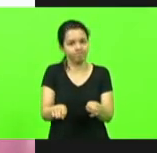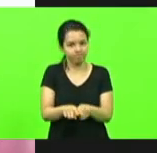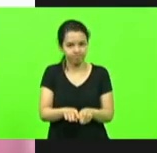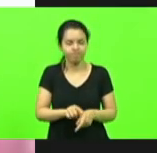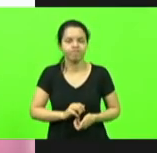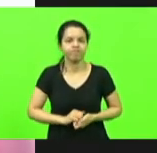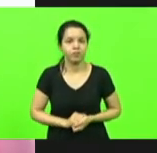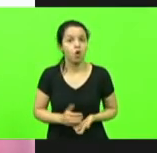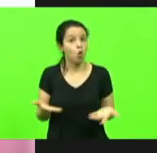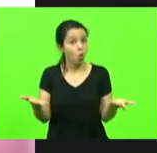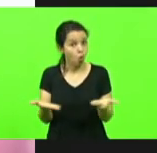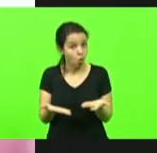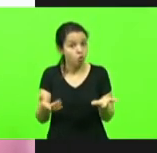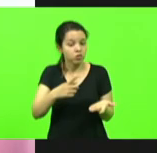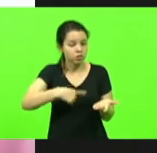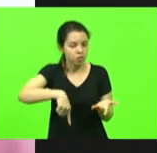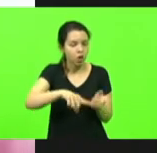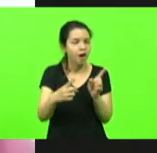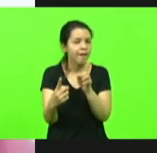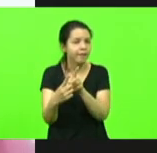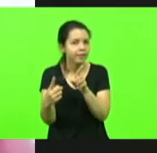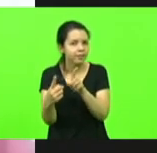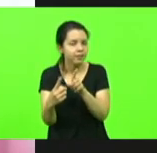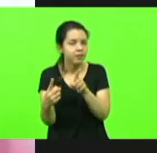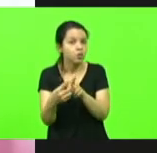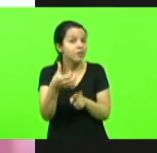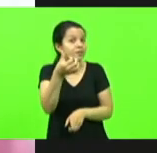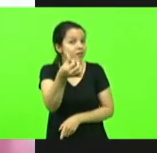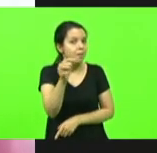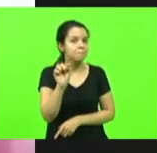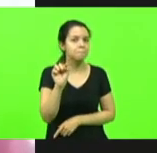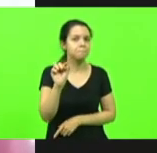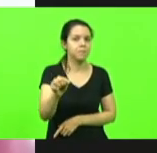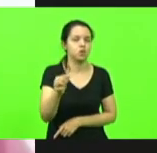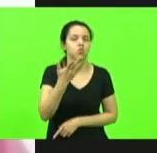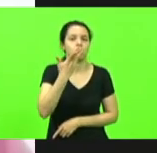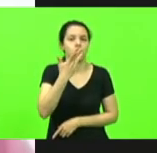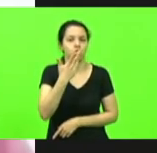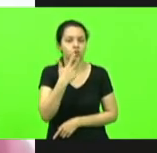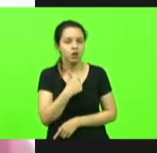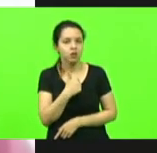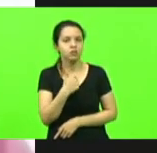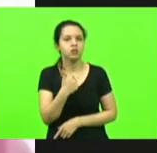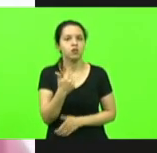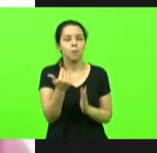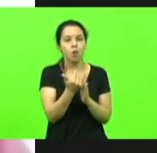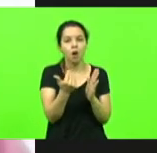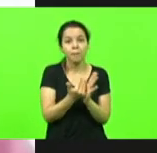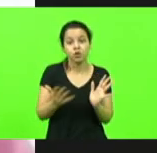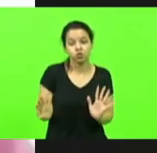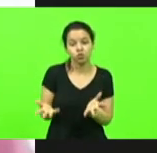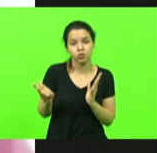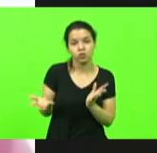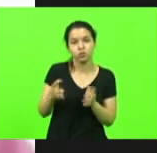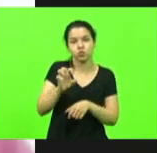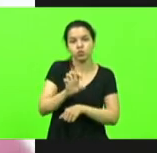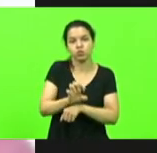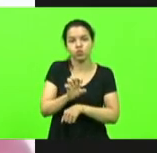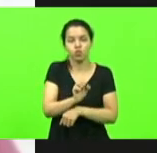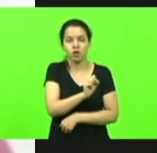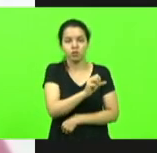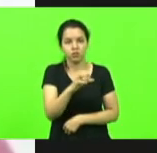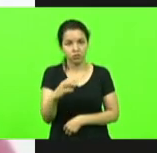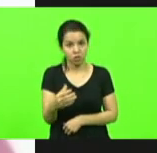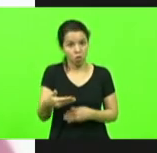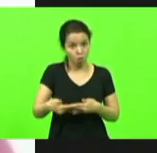Hoje nós atendemos 6 mil crianças no programa de estimulação no estado de Santa Catarina. Nós